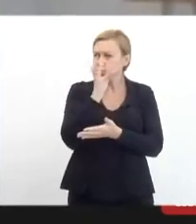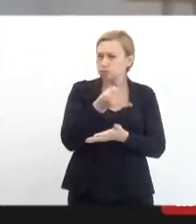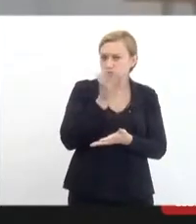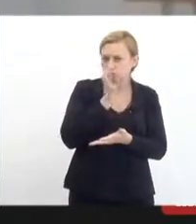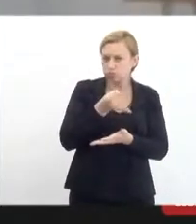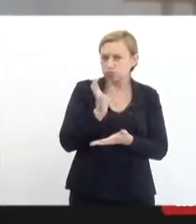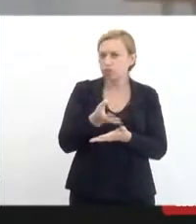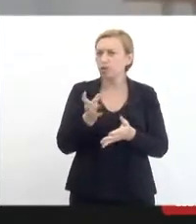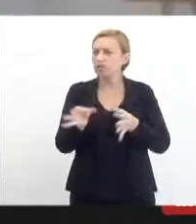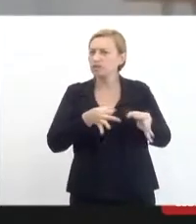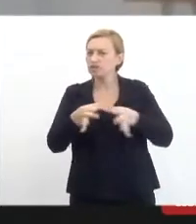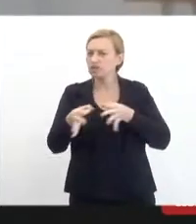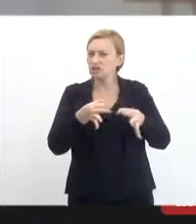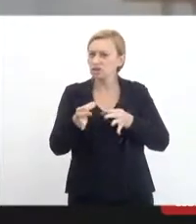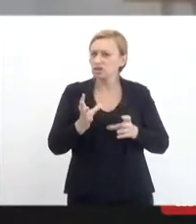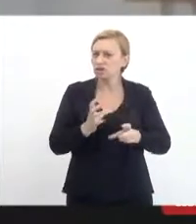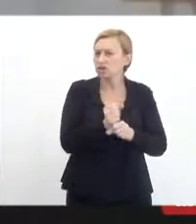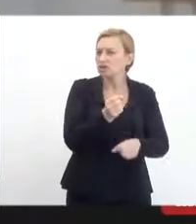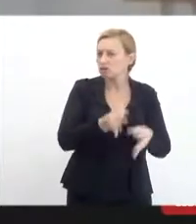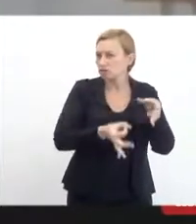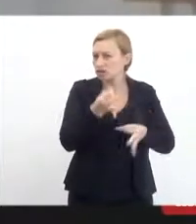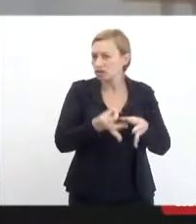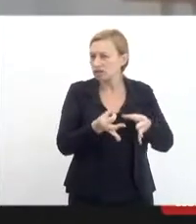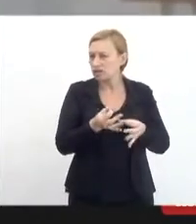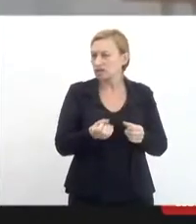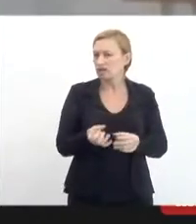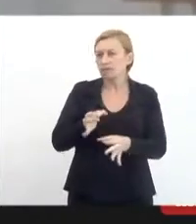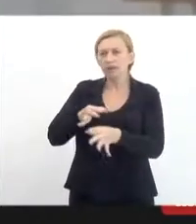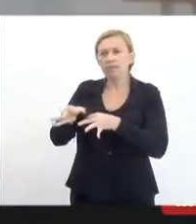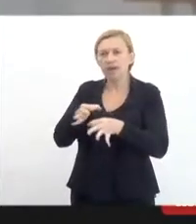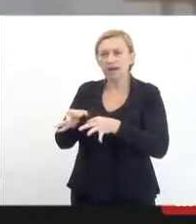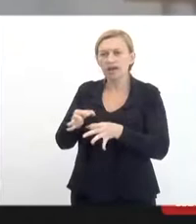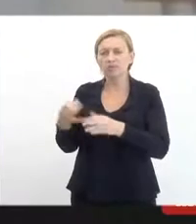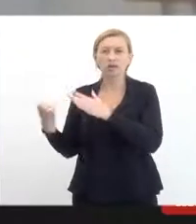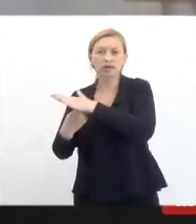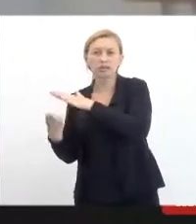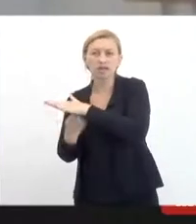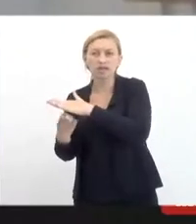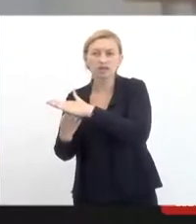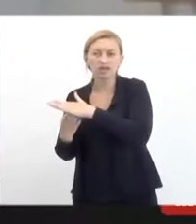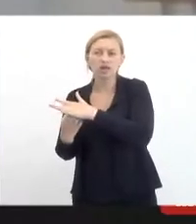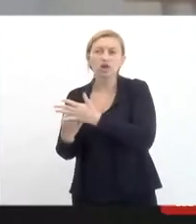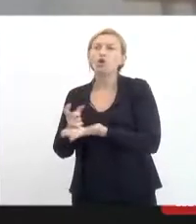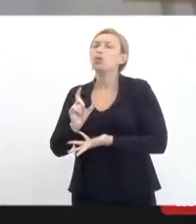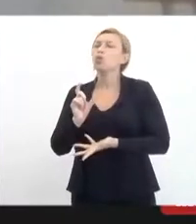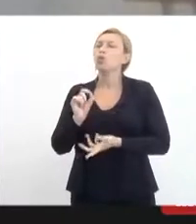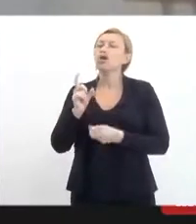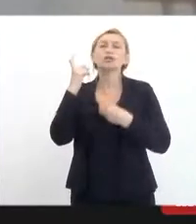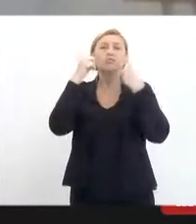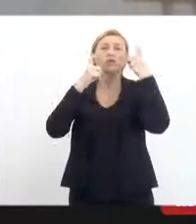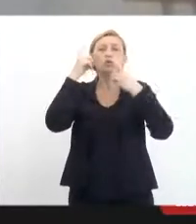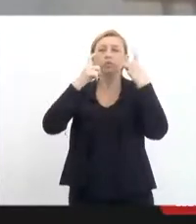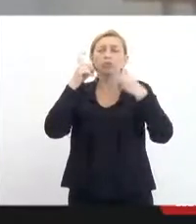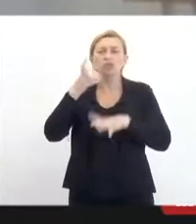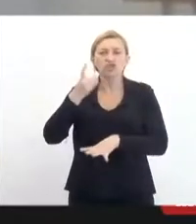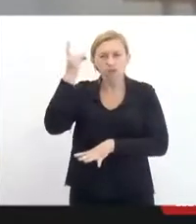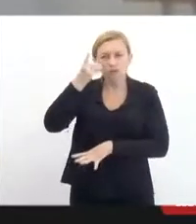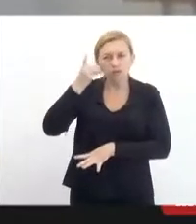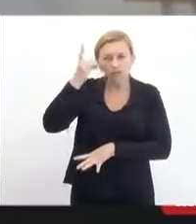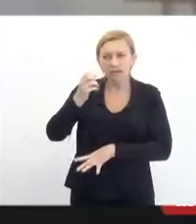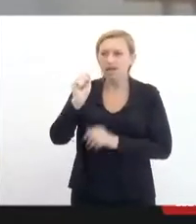o planejamento tributário que estava sendo feito pela empresa. E o que tanto preocupou os deputados